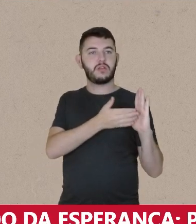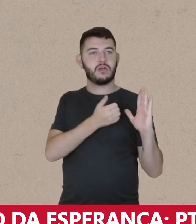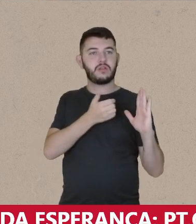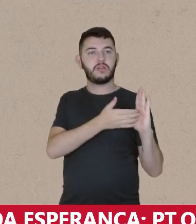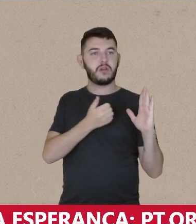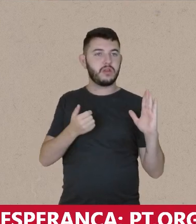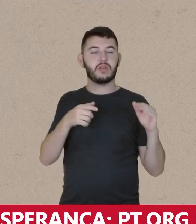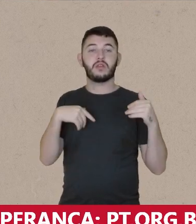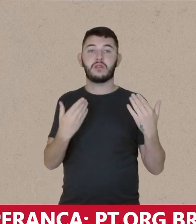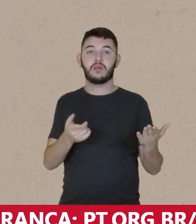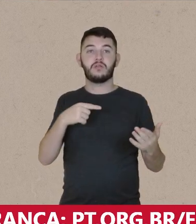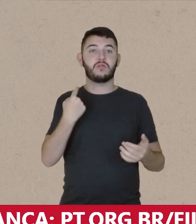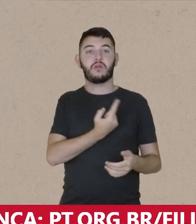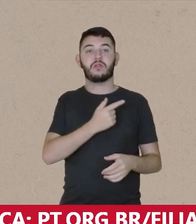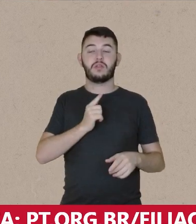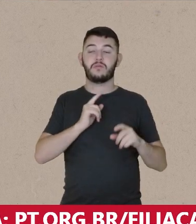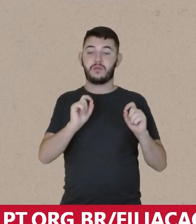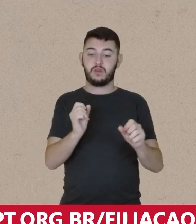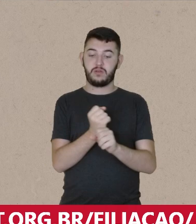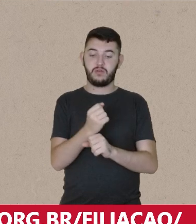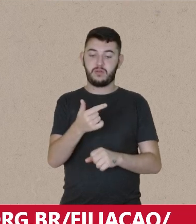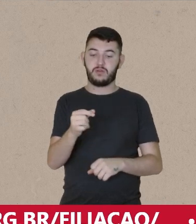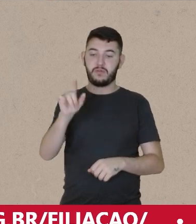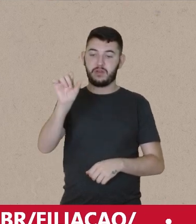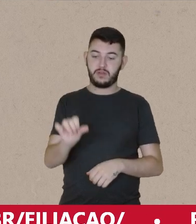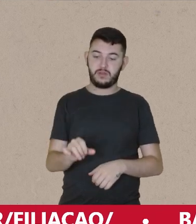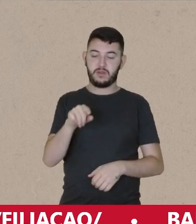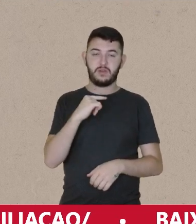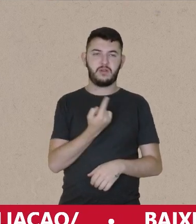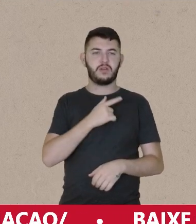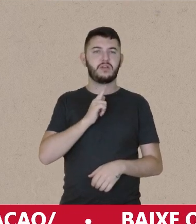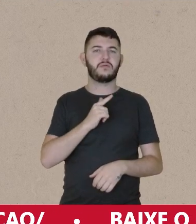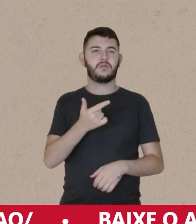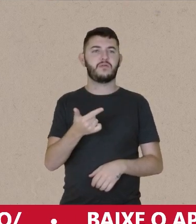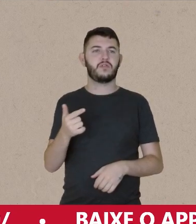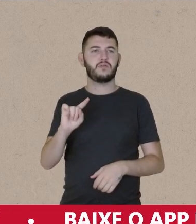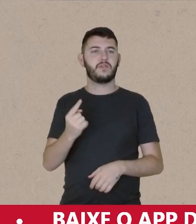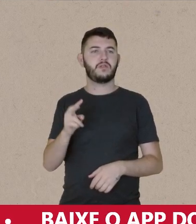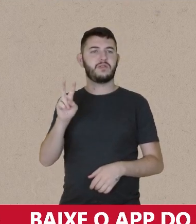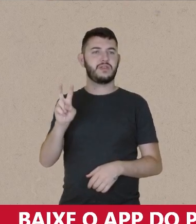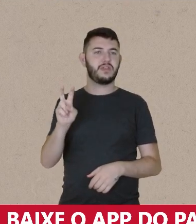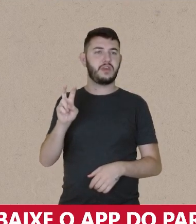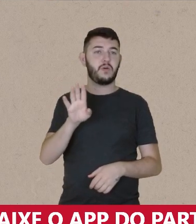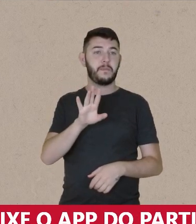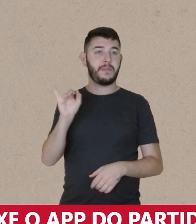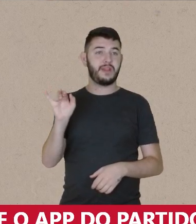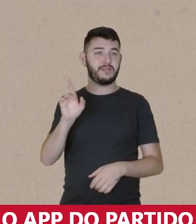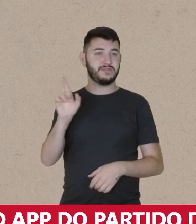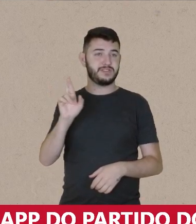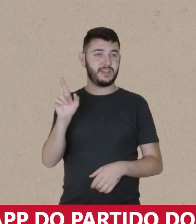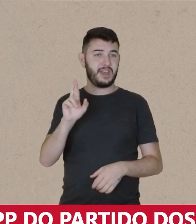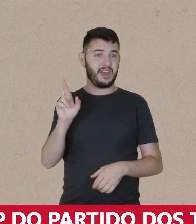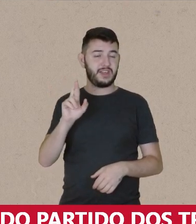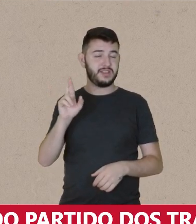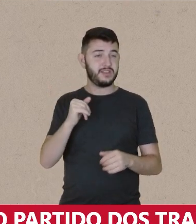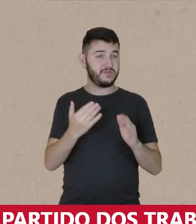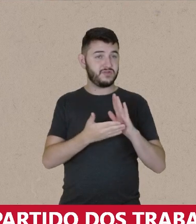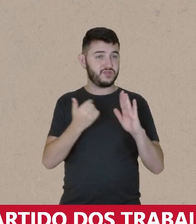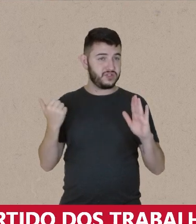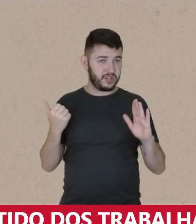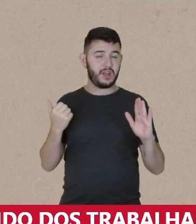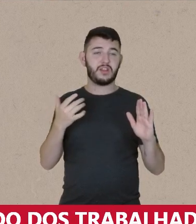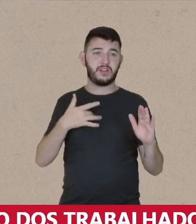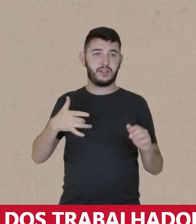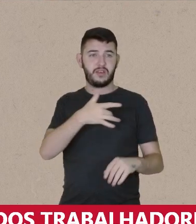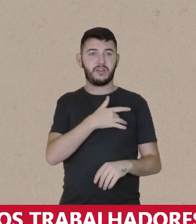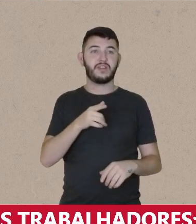em 2019, a gente já atingiu um patamar de 22,5 bilhões a menos, né? Com a pandemia, eles tiveram que